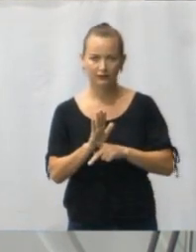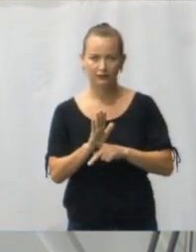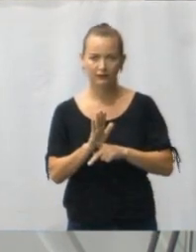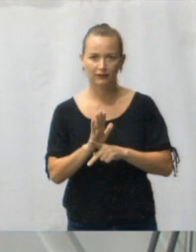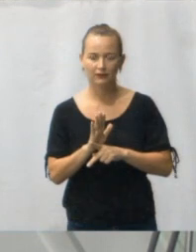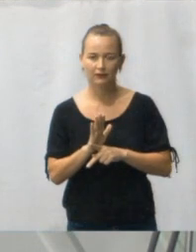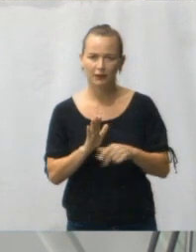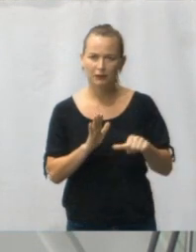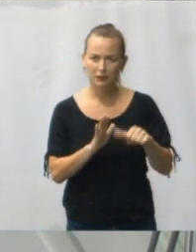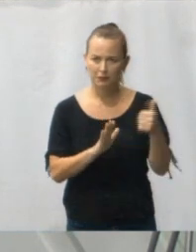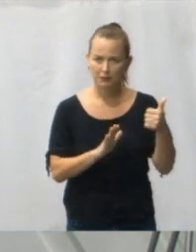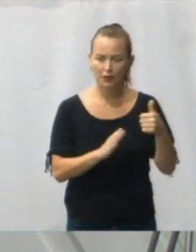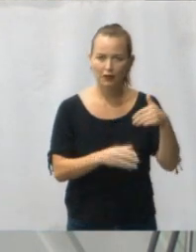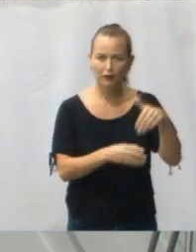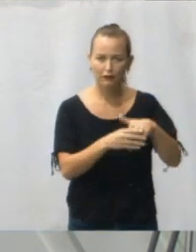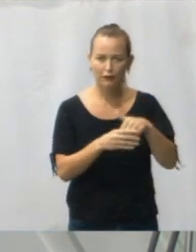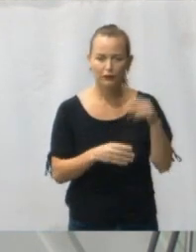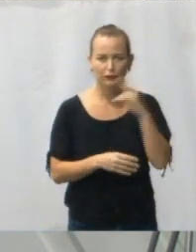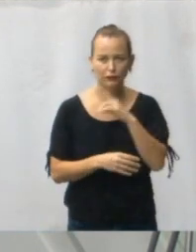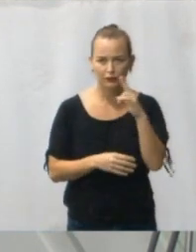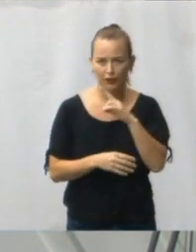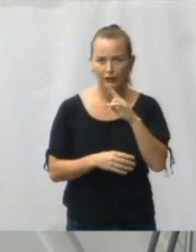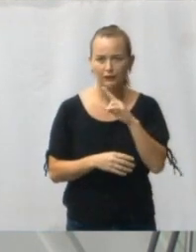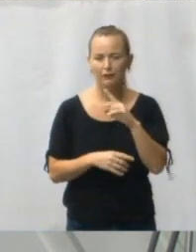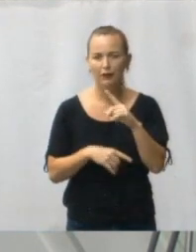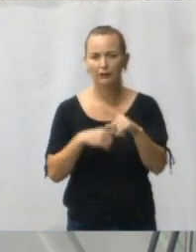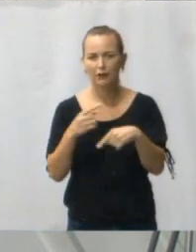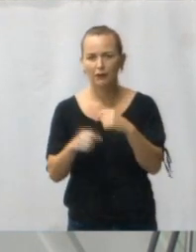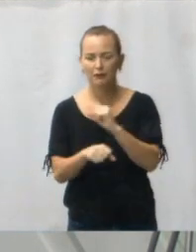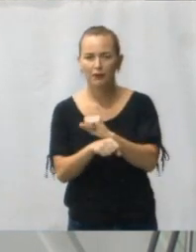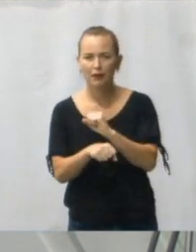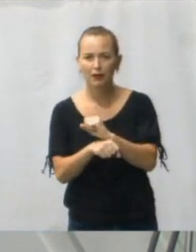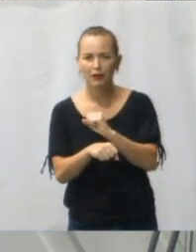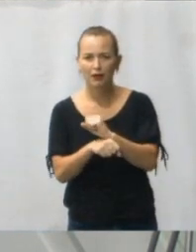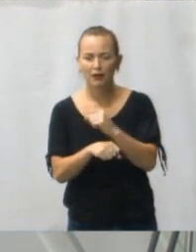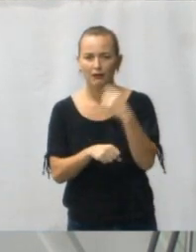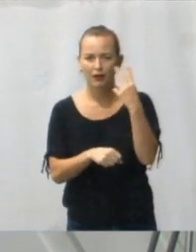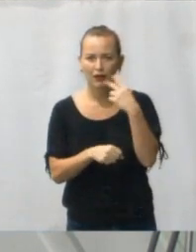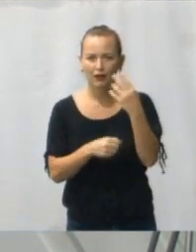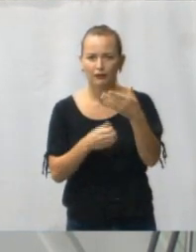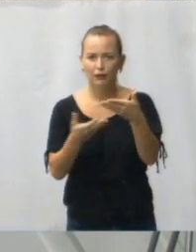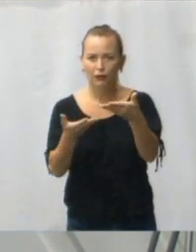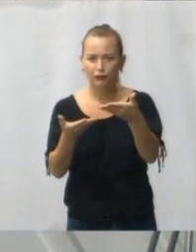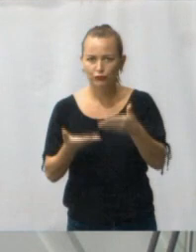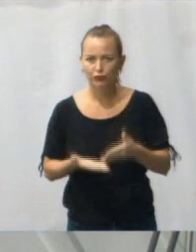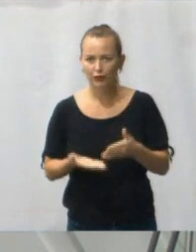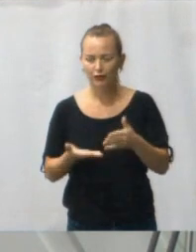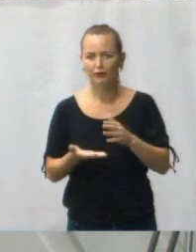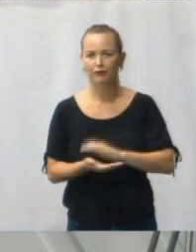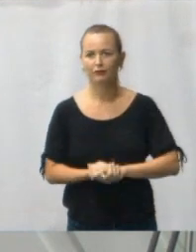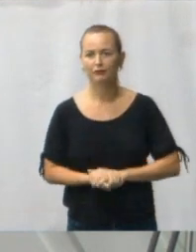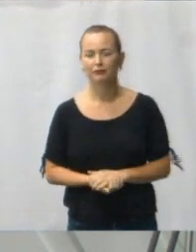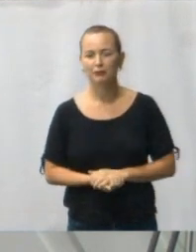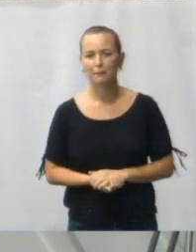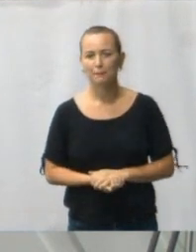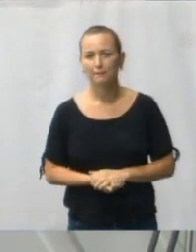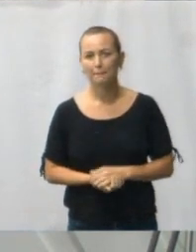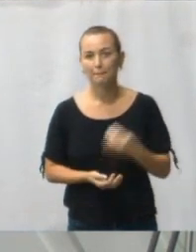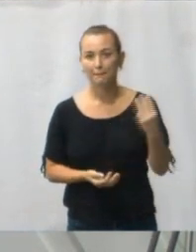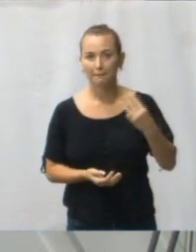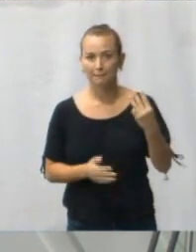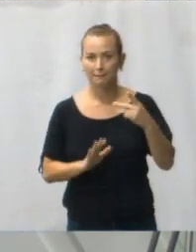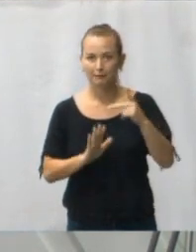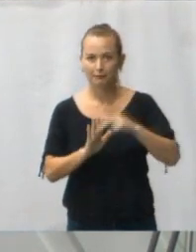gente ganhar agilidade e esperar o vereador remanescente. Terceiro projeto assinado pelo vereador